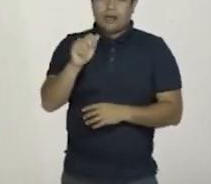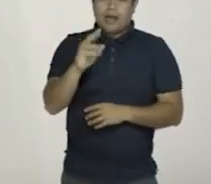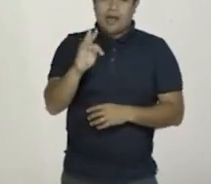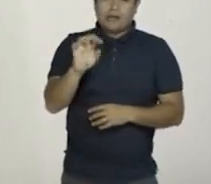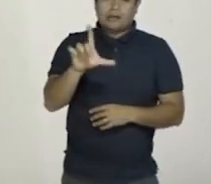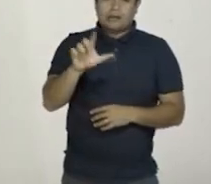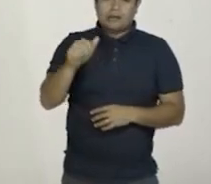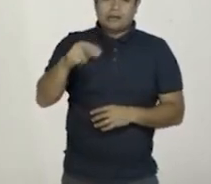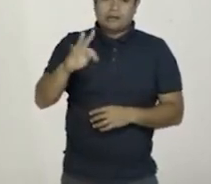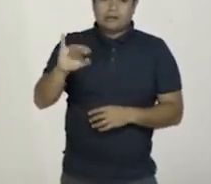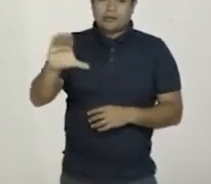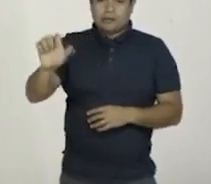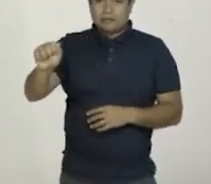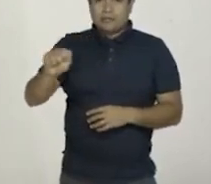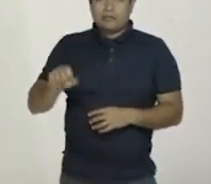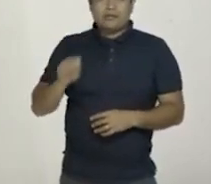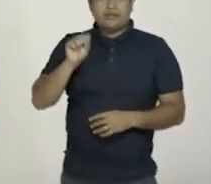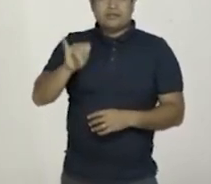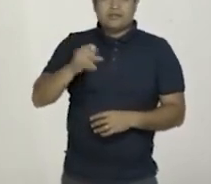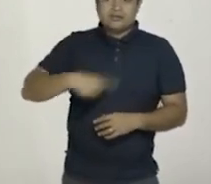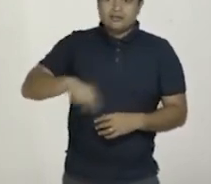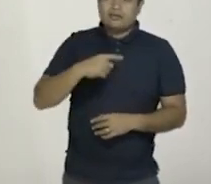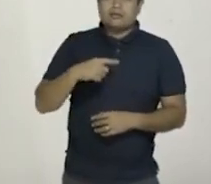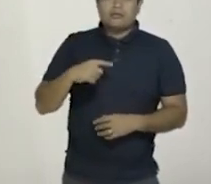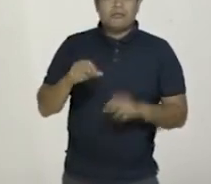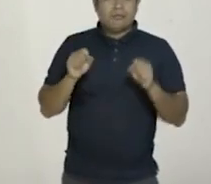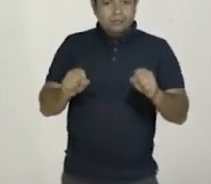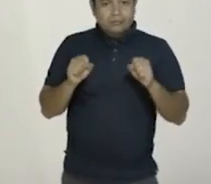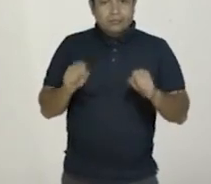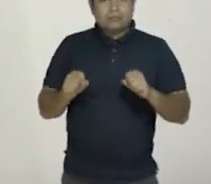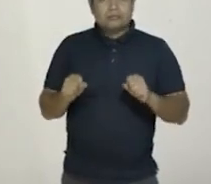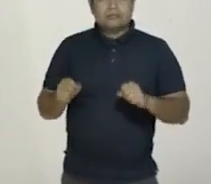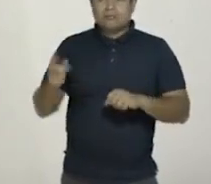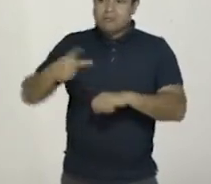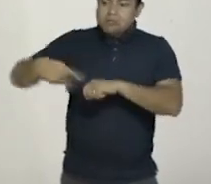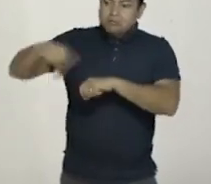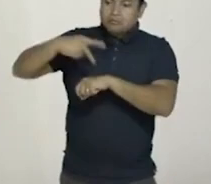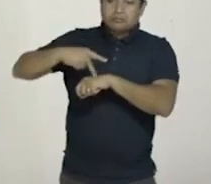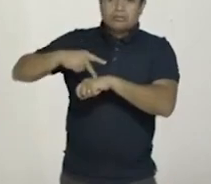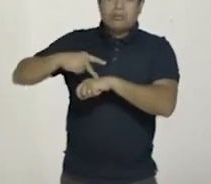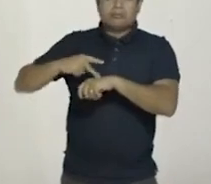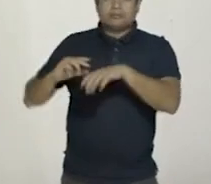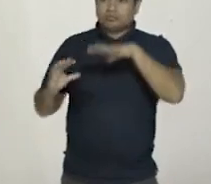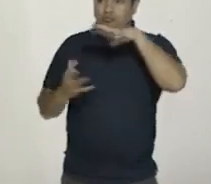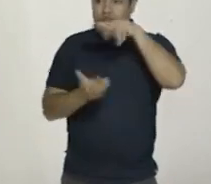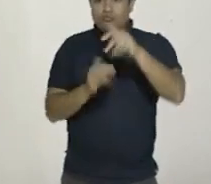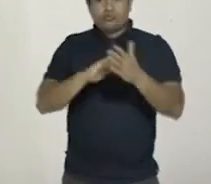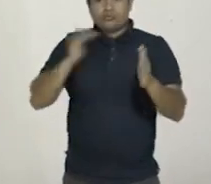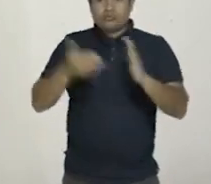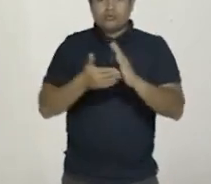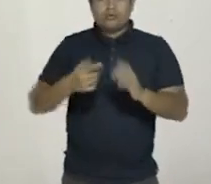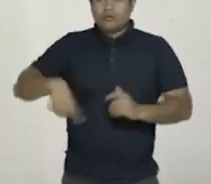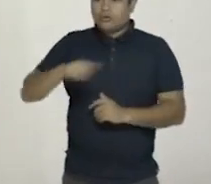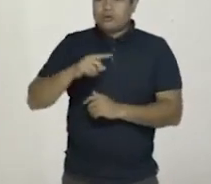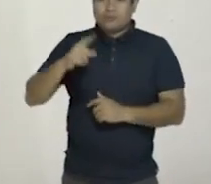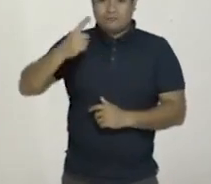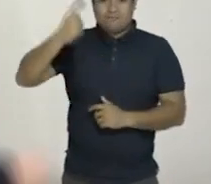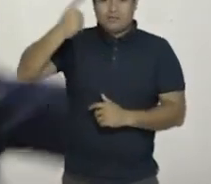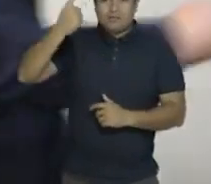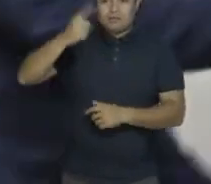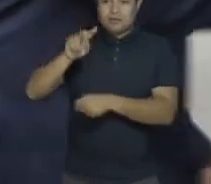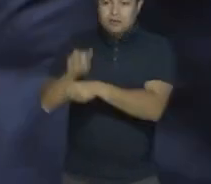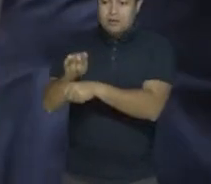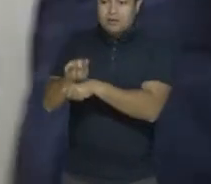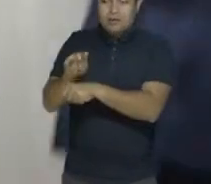se ainda nós gozamos de ser o país do mundo que mais preserva é graças